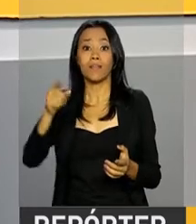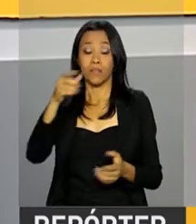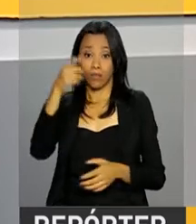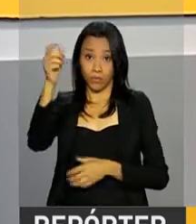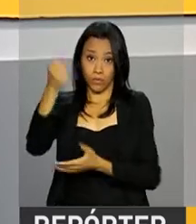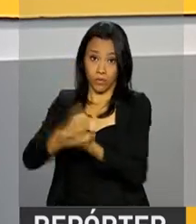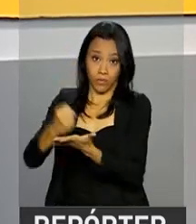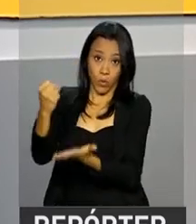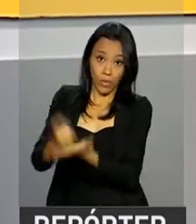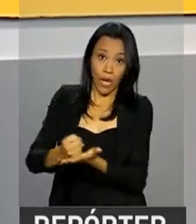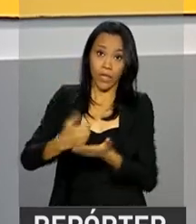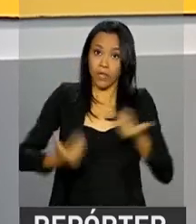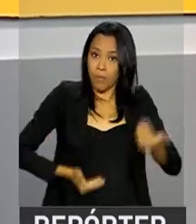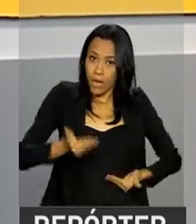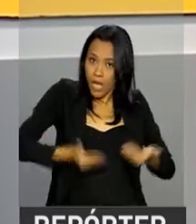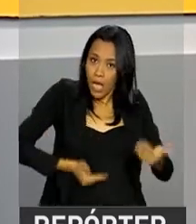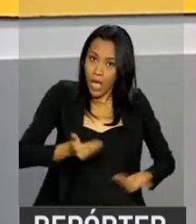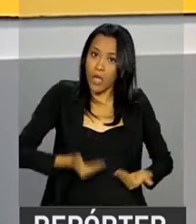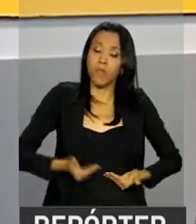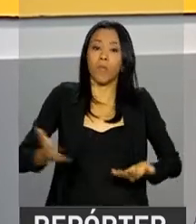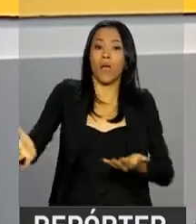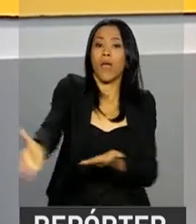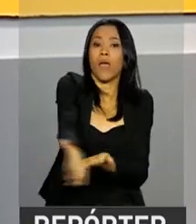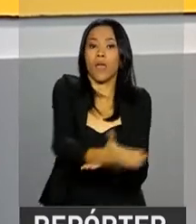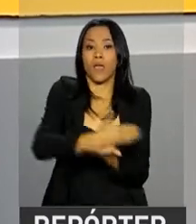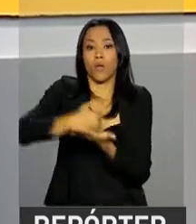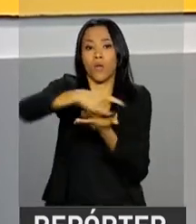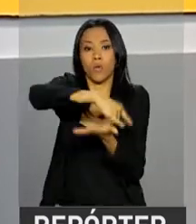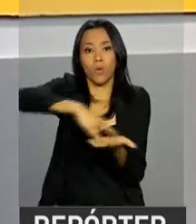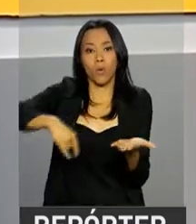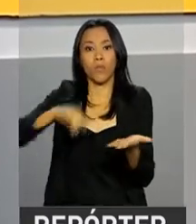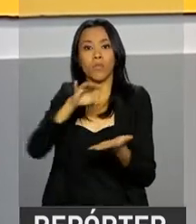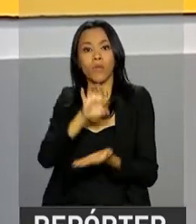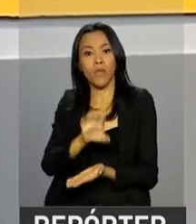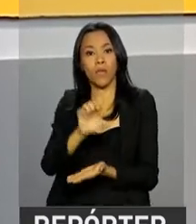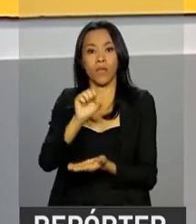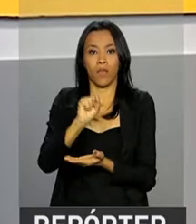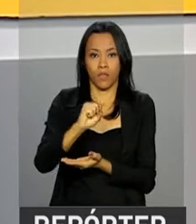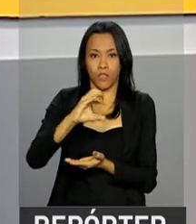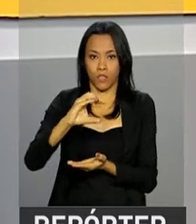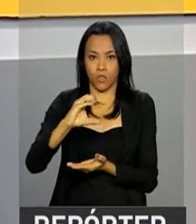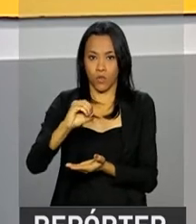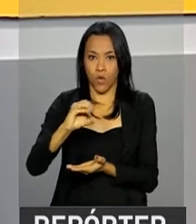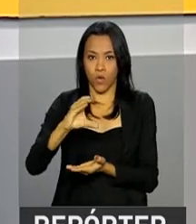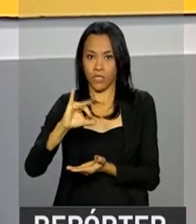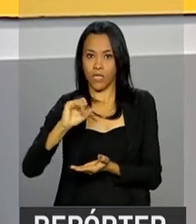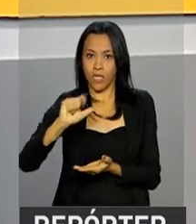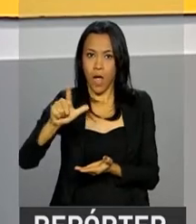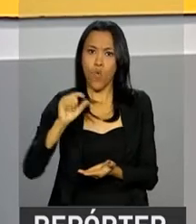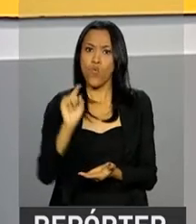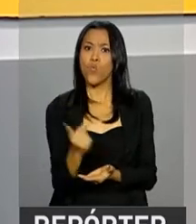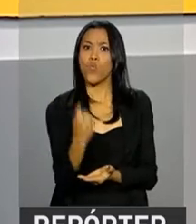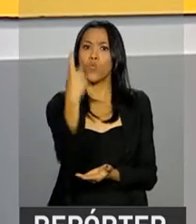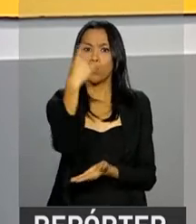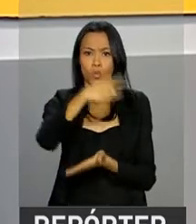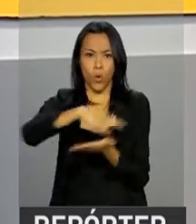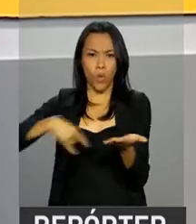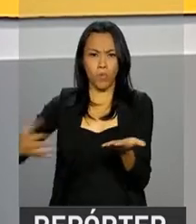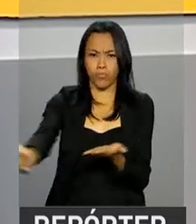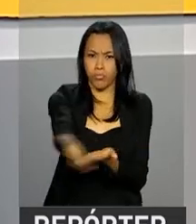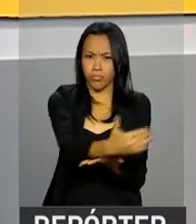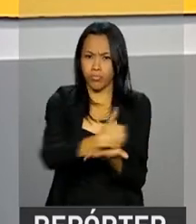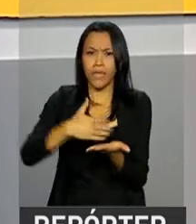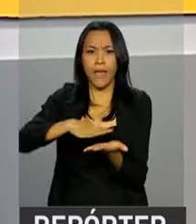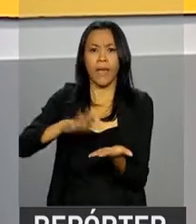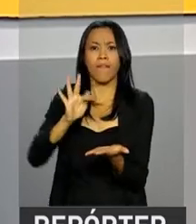pagamento do documento de arrecadação do E-Social referente ao mês de outubro. O documento reúne em uma única guia as contribuições